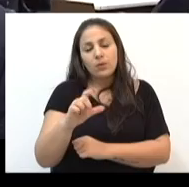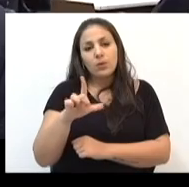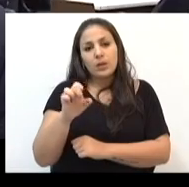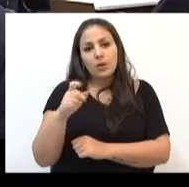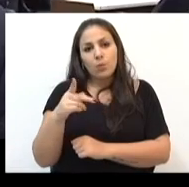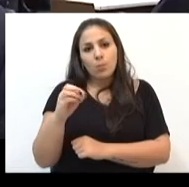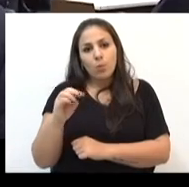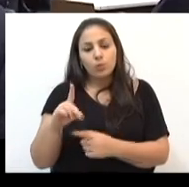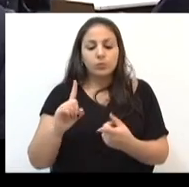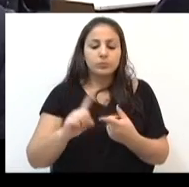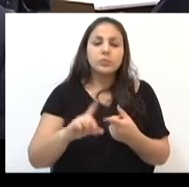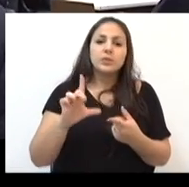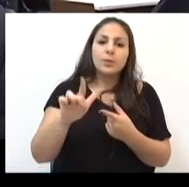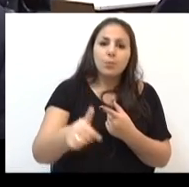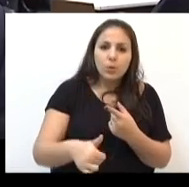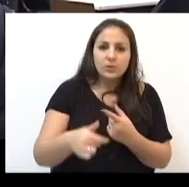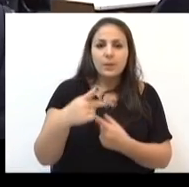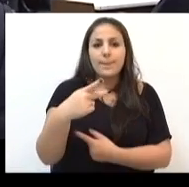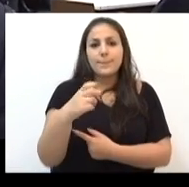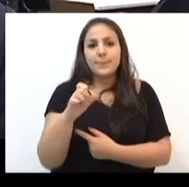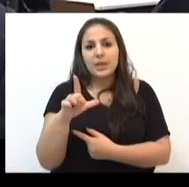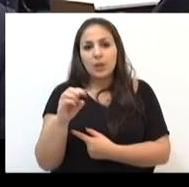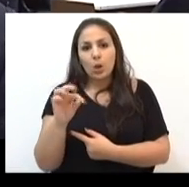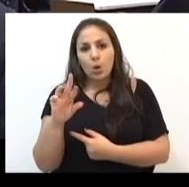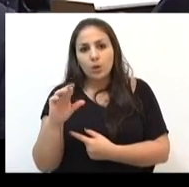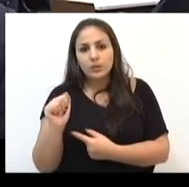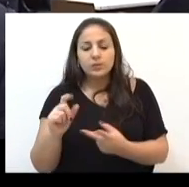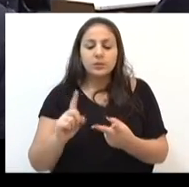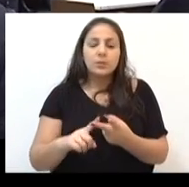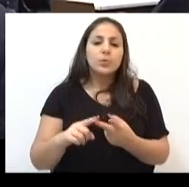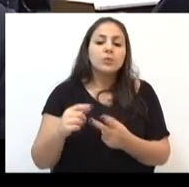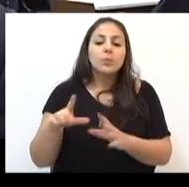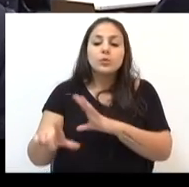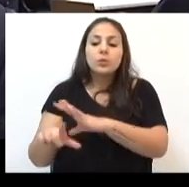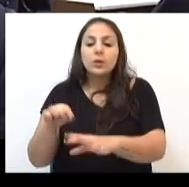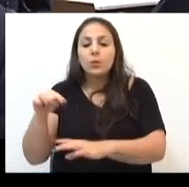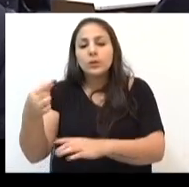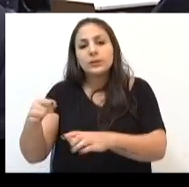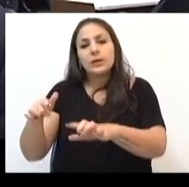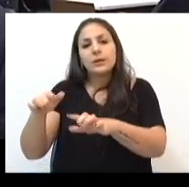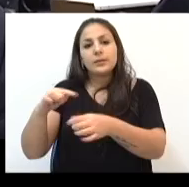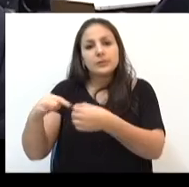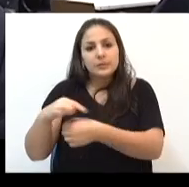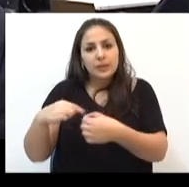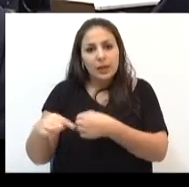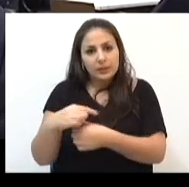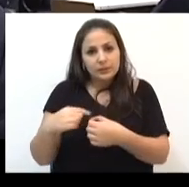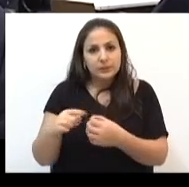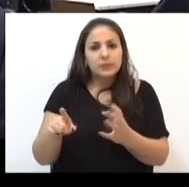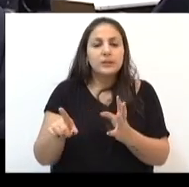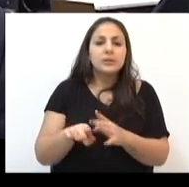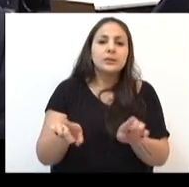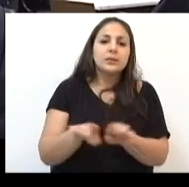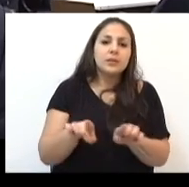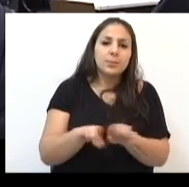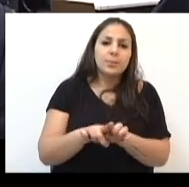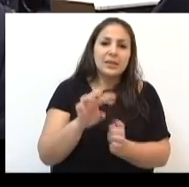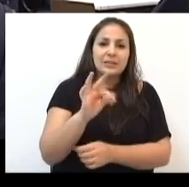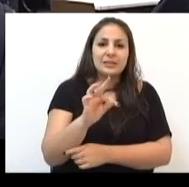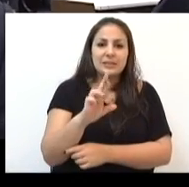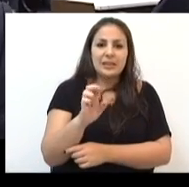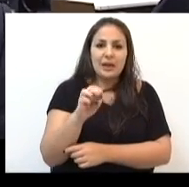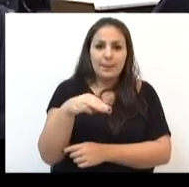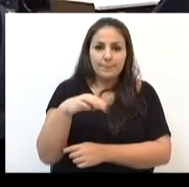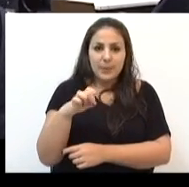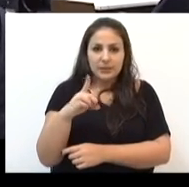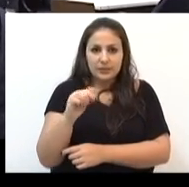uma audiência na região da fronteira, e estamos definindo a cidade ainda, e faremos uma audiência no litoral, provavelmente em Tramandaí. E